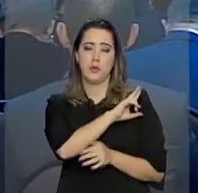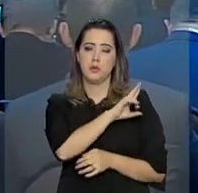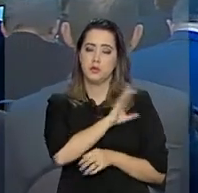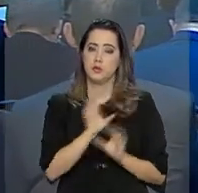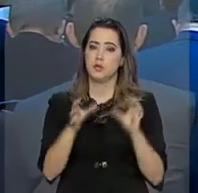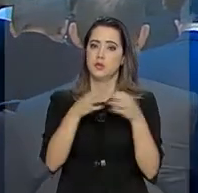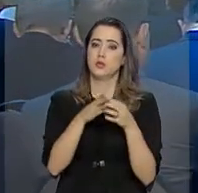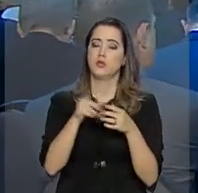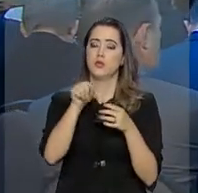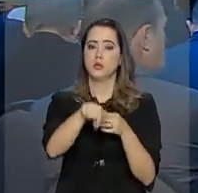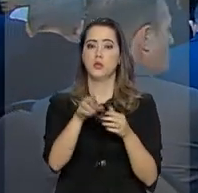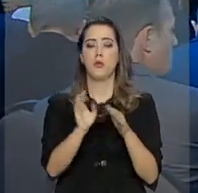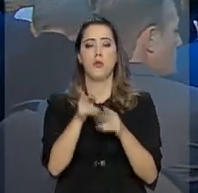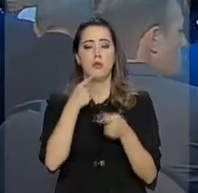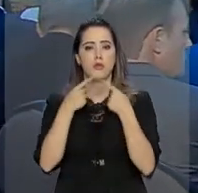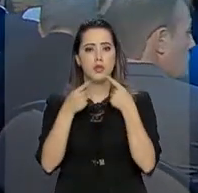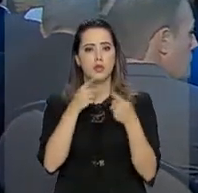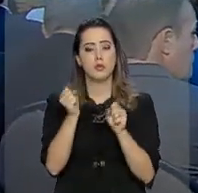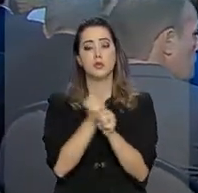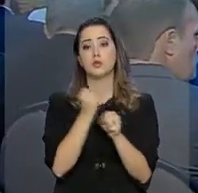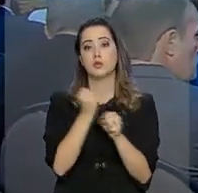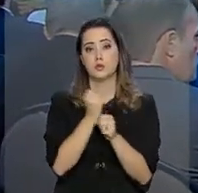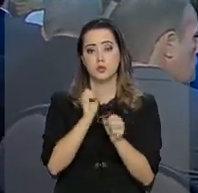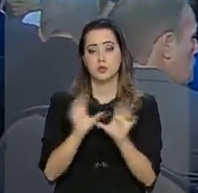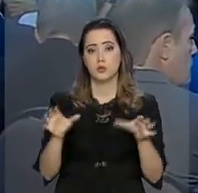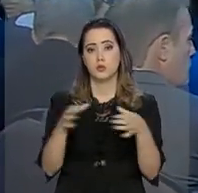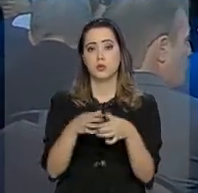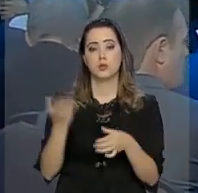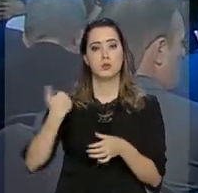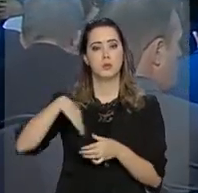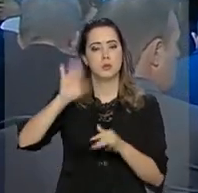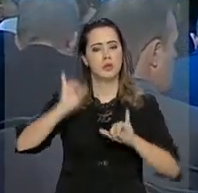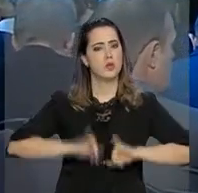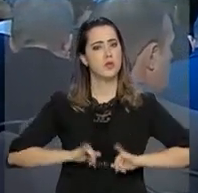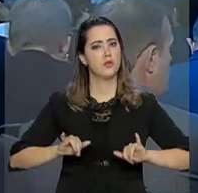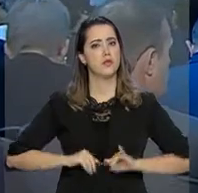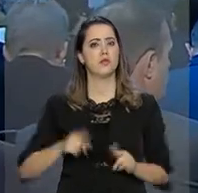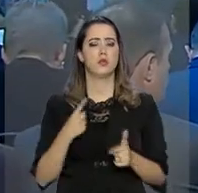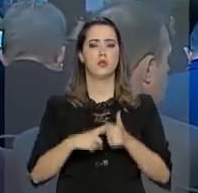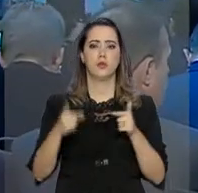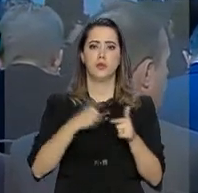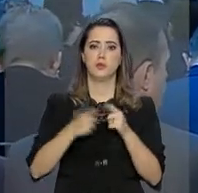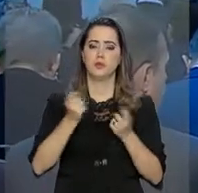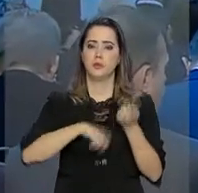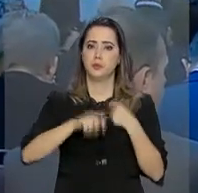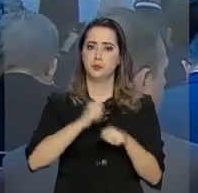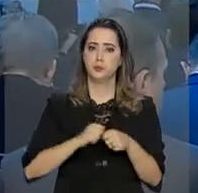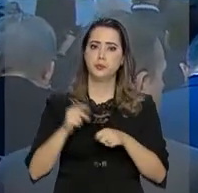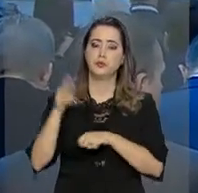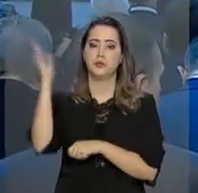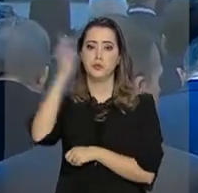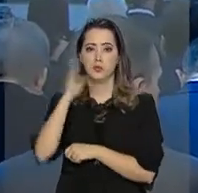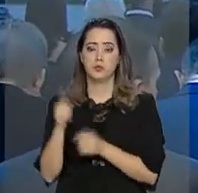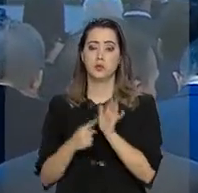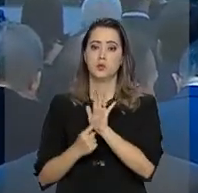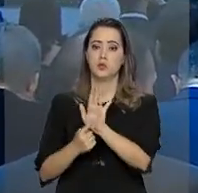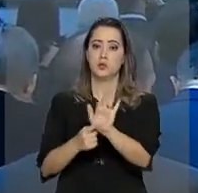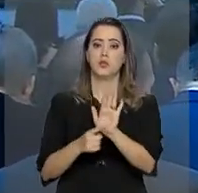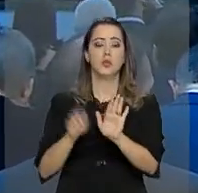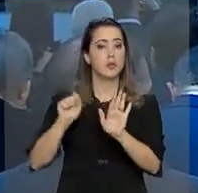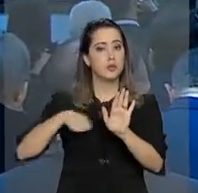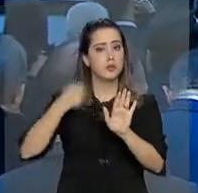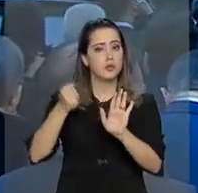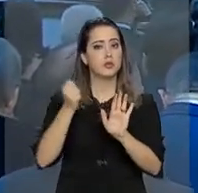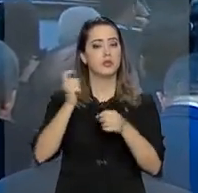da construção o setor está entre os que mais sofreram com a crise econômica que o brasil passou mas já mostra sinais de